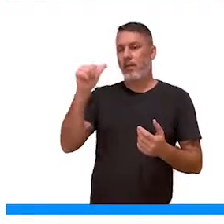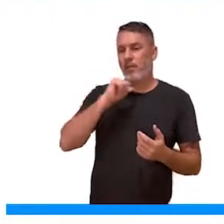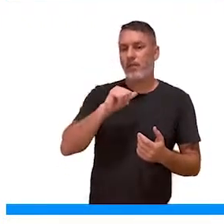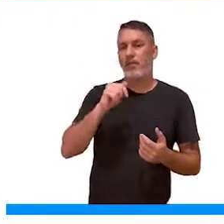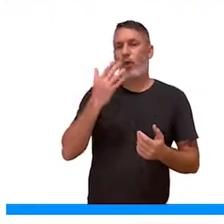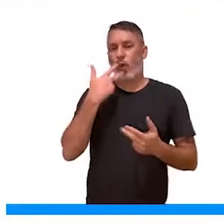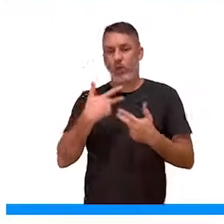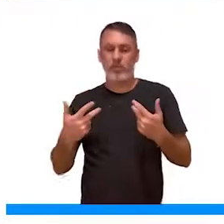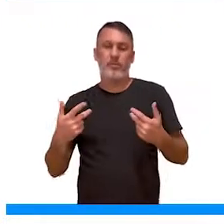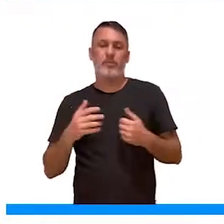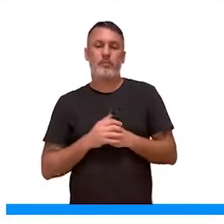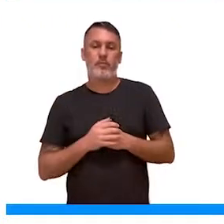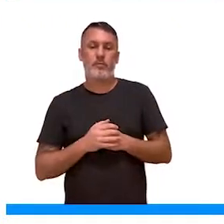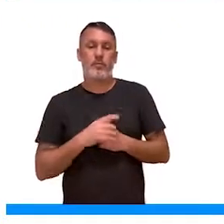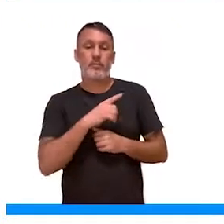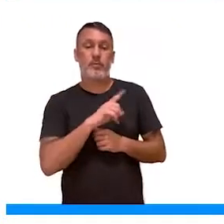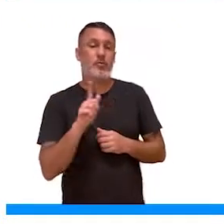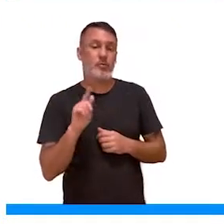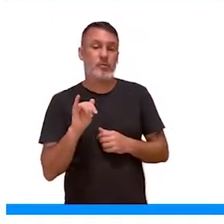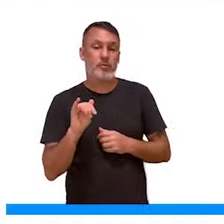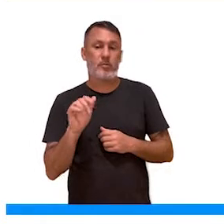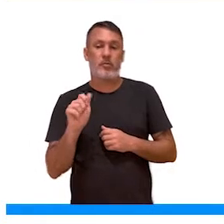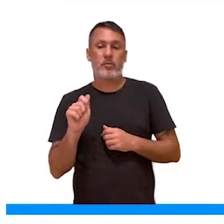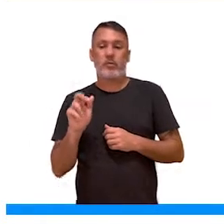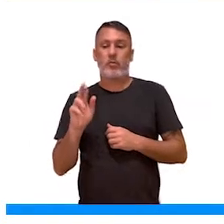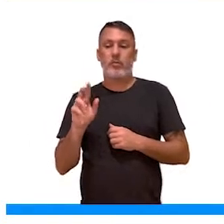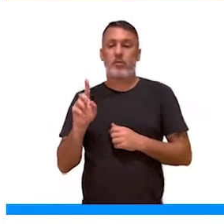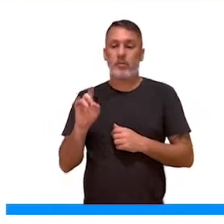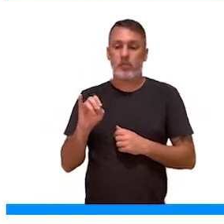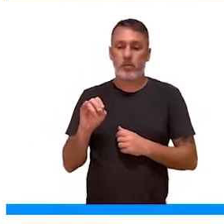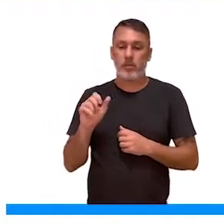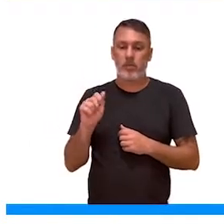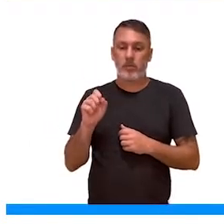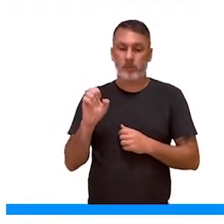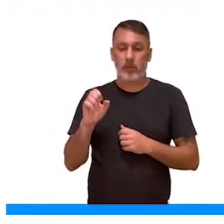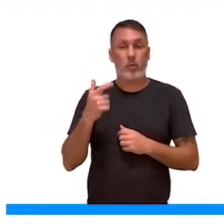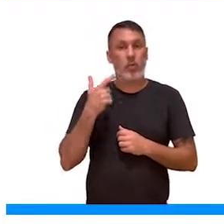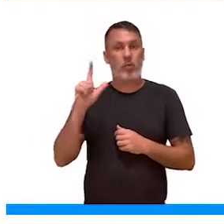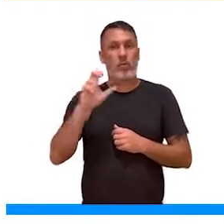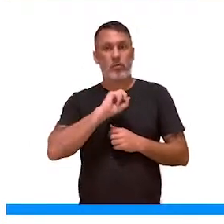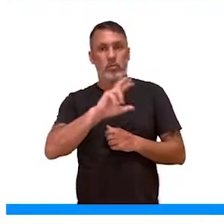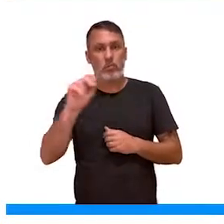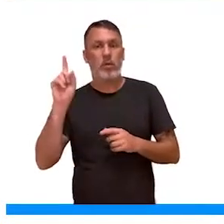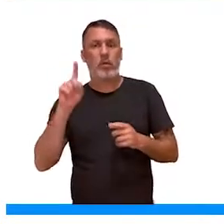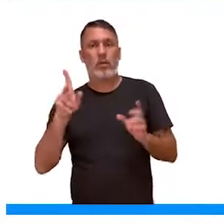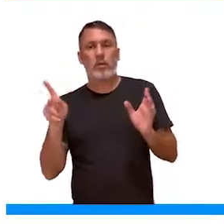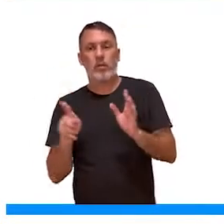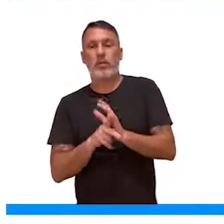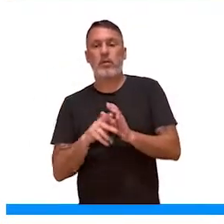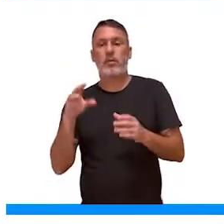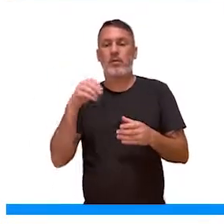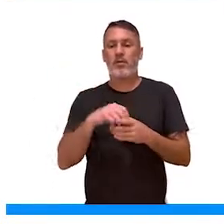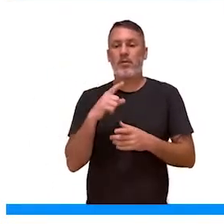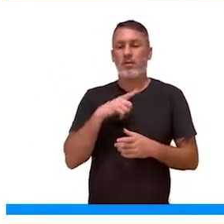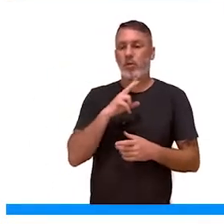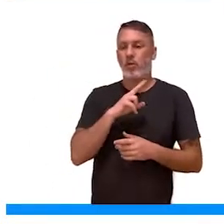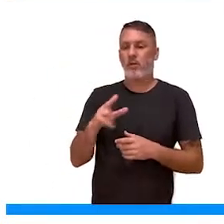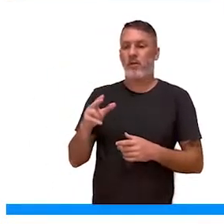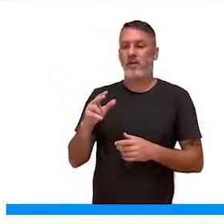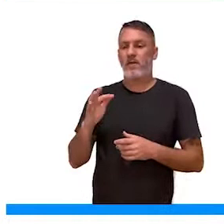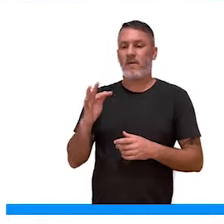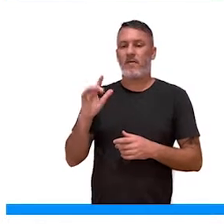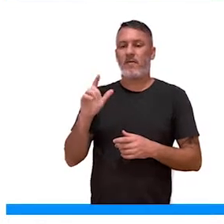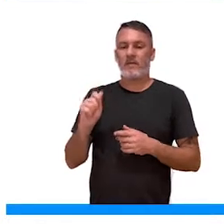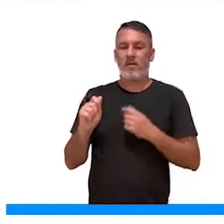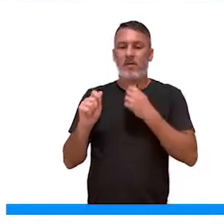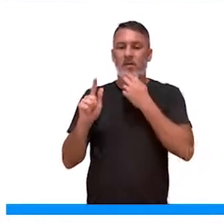da água ou alimento. A giardíase, que é um outro protozoário, porém agora é um protozoário que tem flagelo,